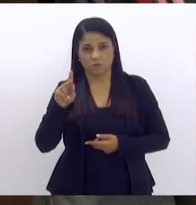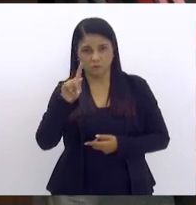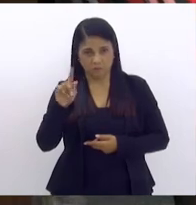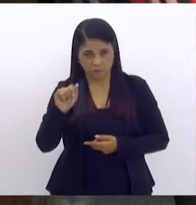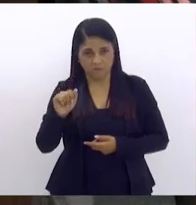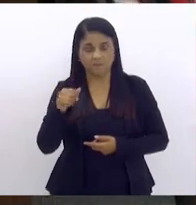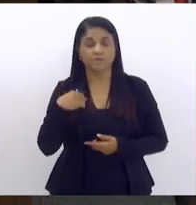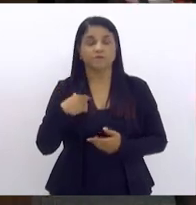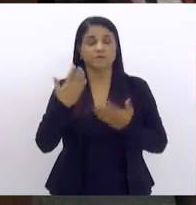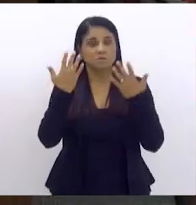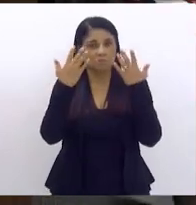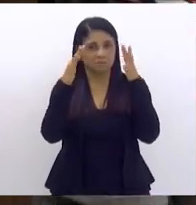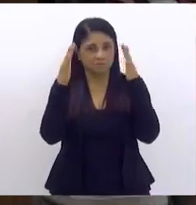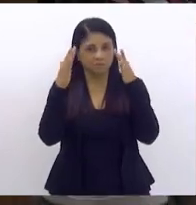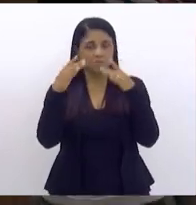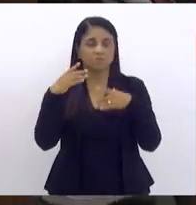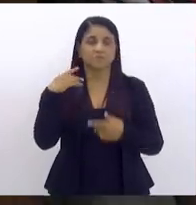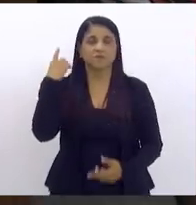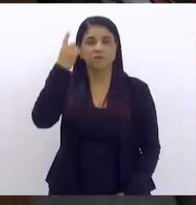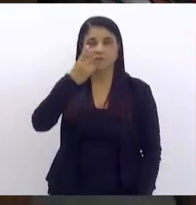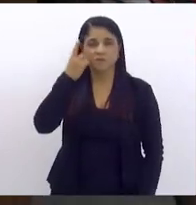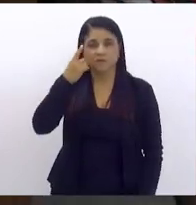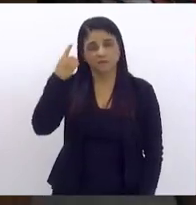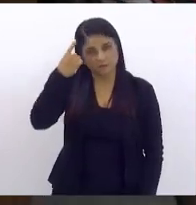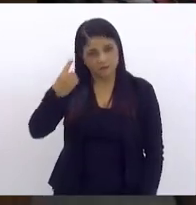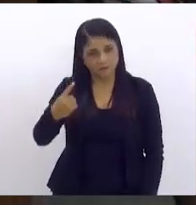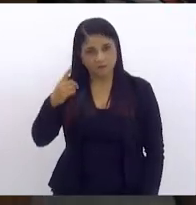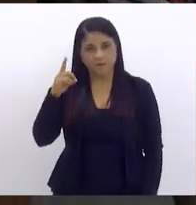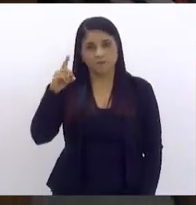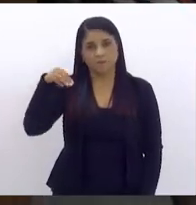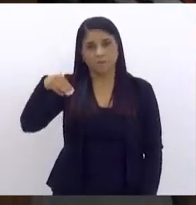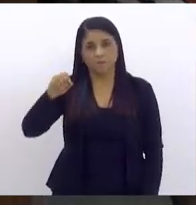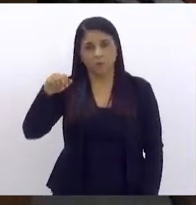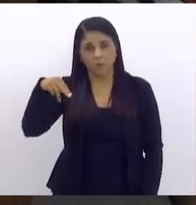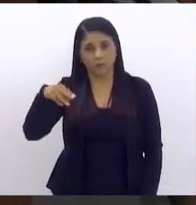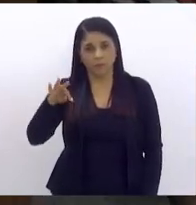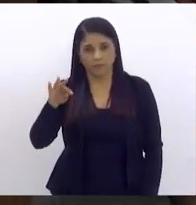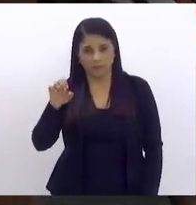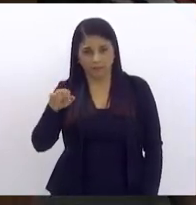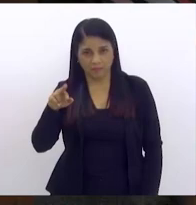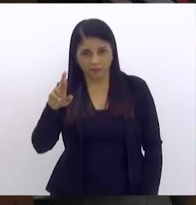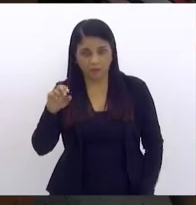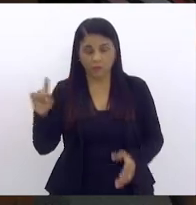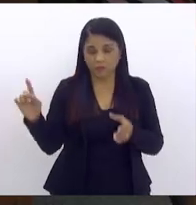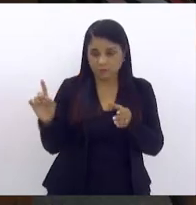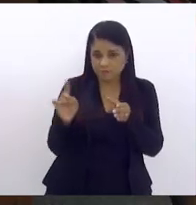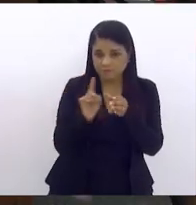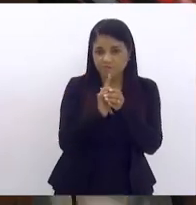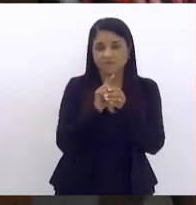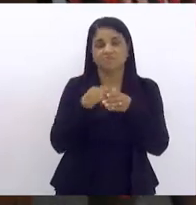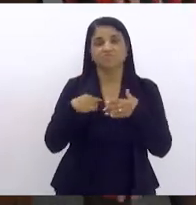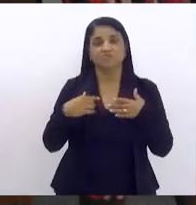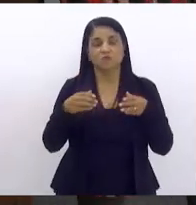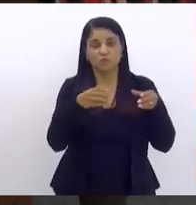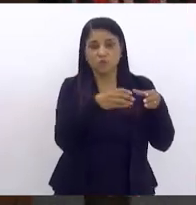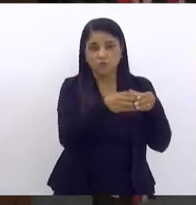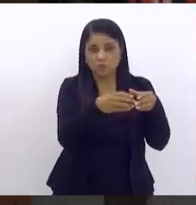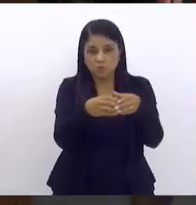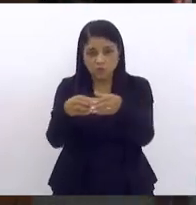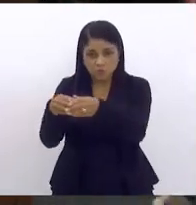para parabenizar a deputada Dani Monteiro e agradecer a coautoria. Eu tenho certeza que o circuito estadual de batalhas de